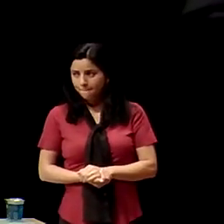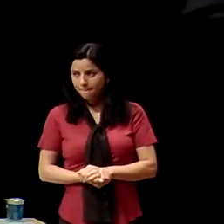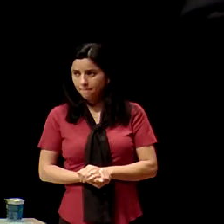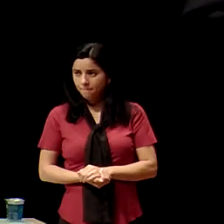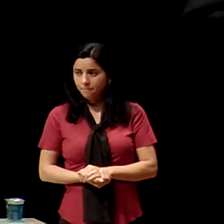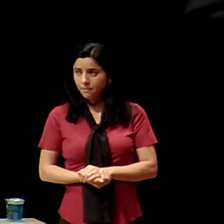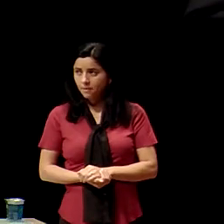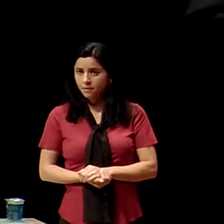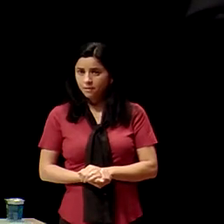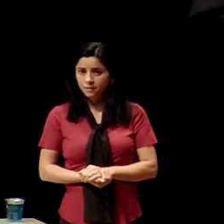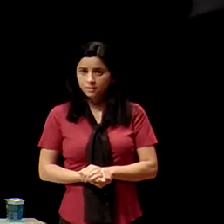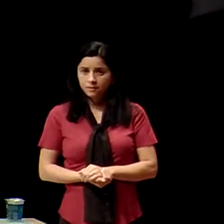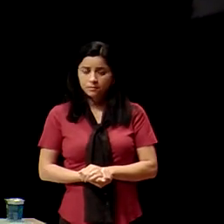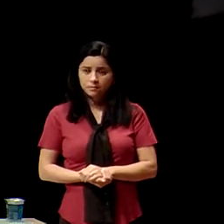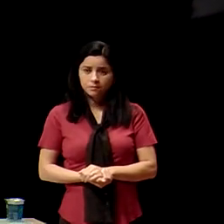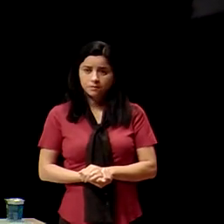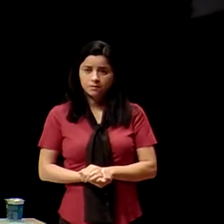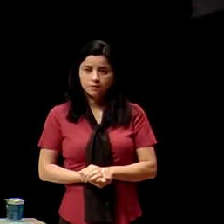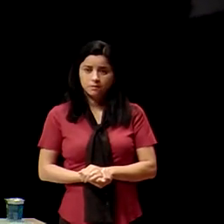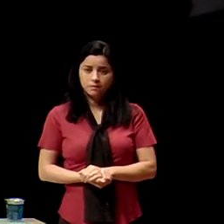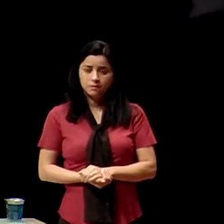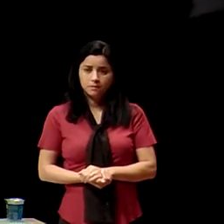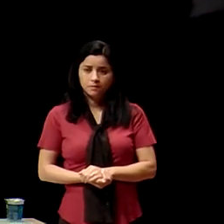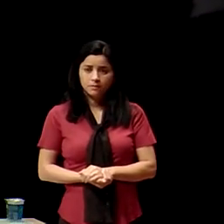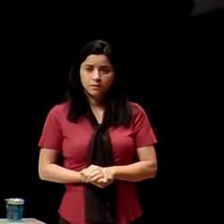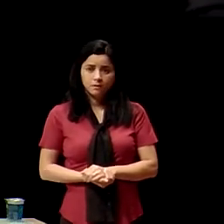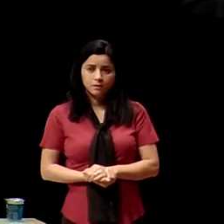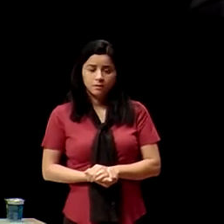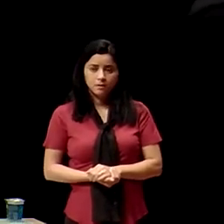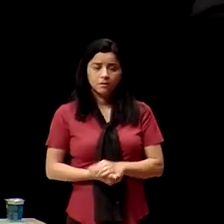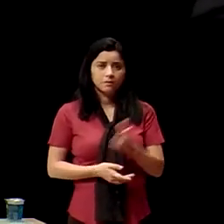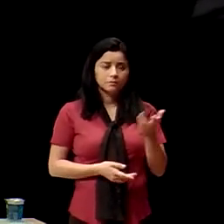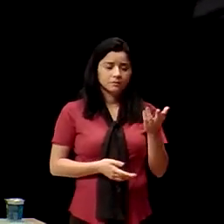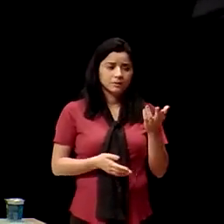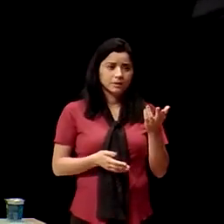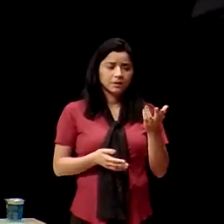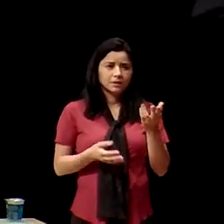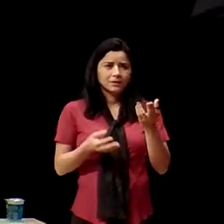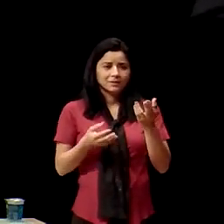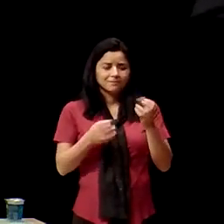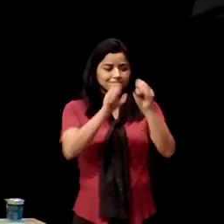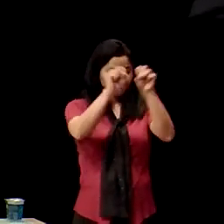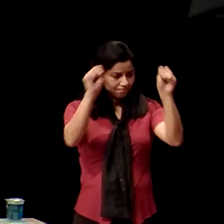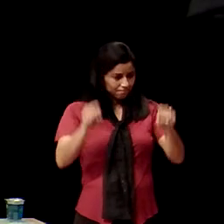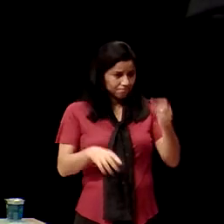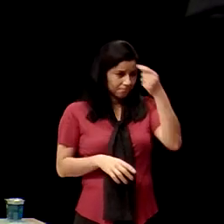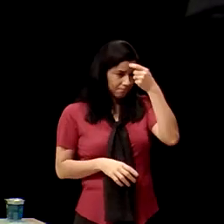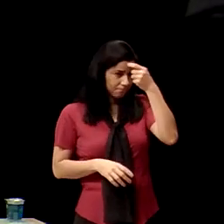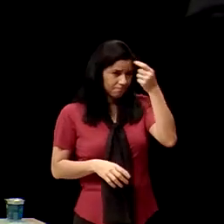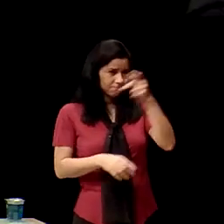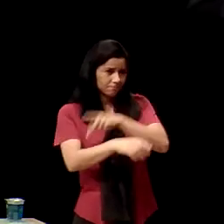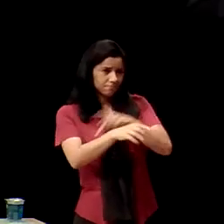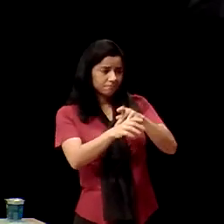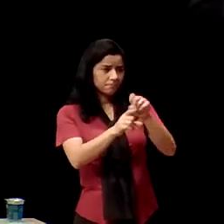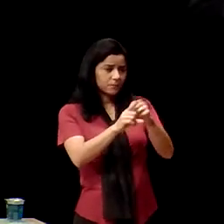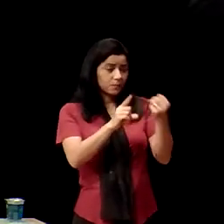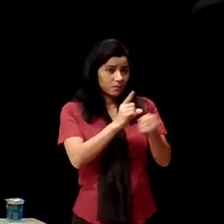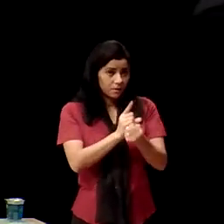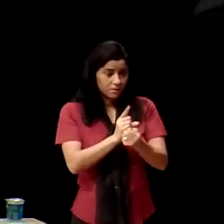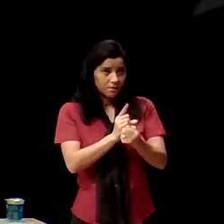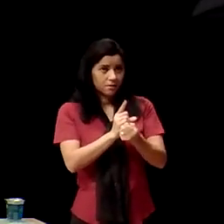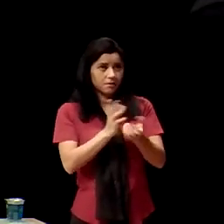intellectual system of social pedagogy. Então a função do sistema intelectual da pedagogia